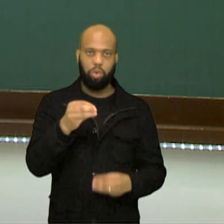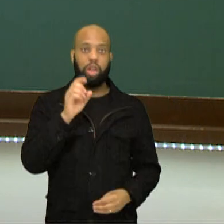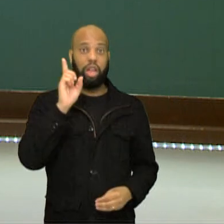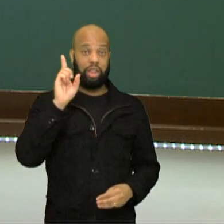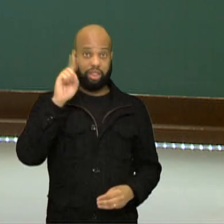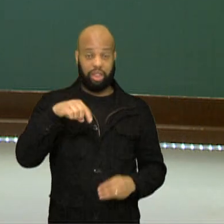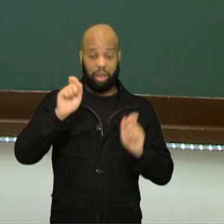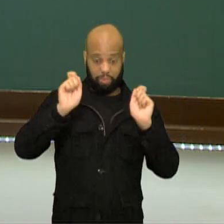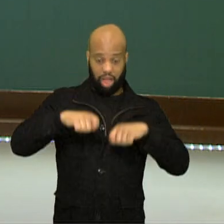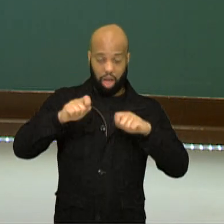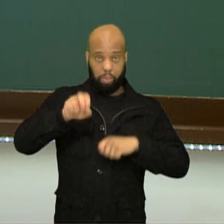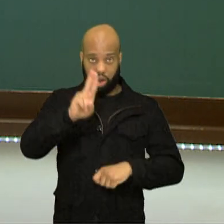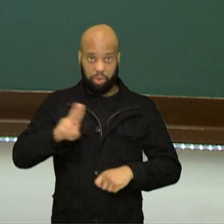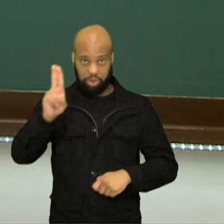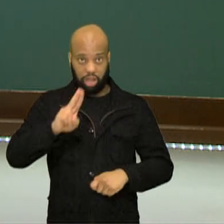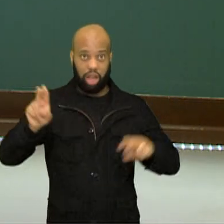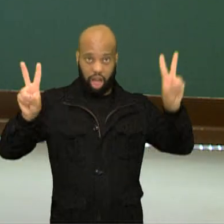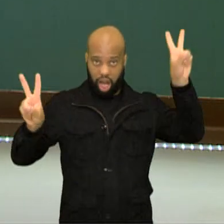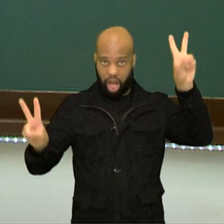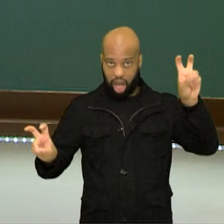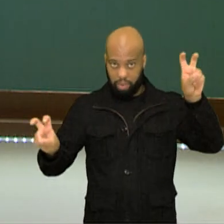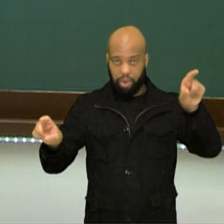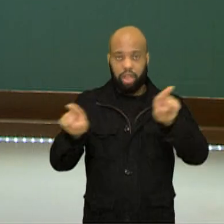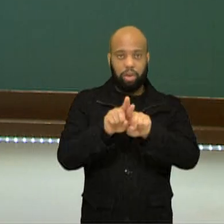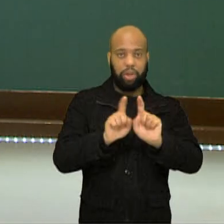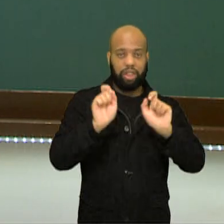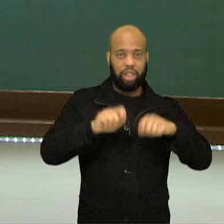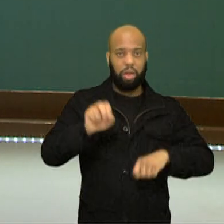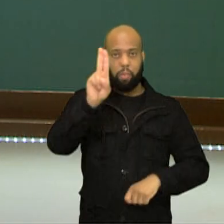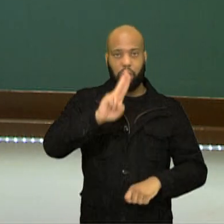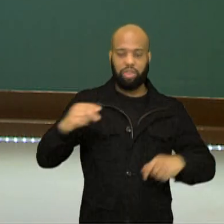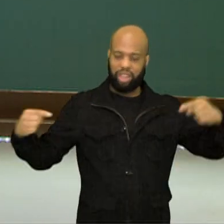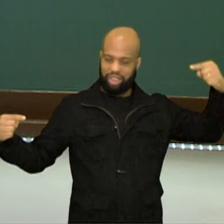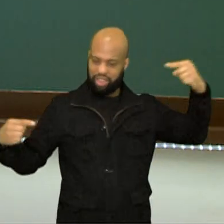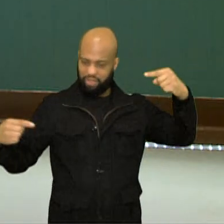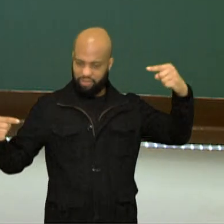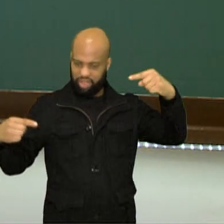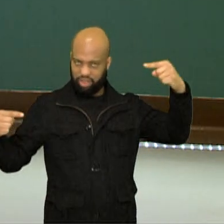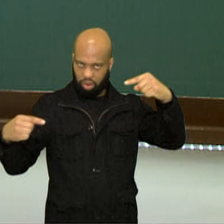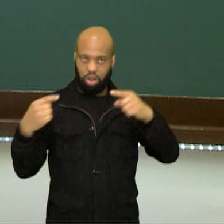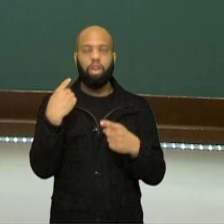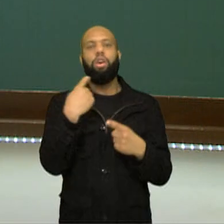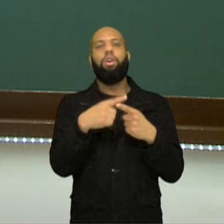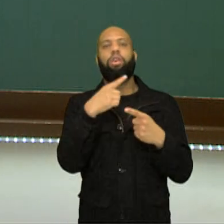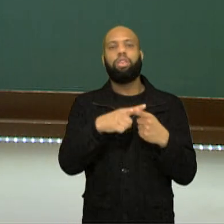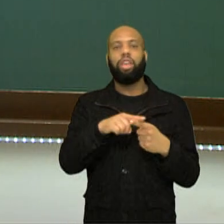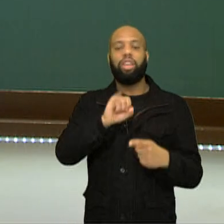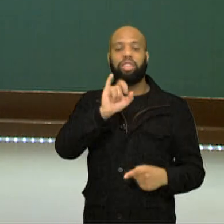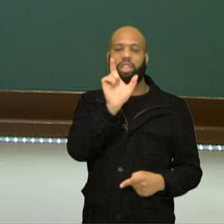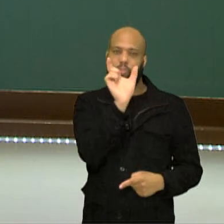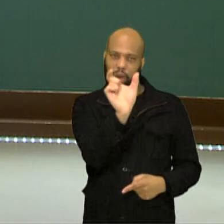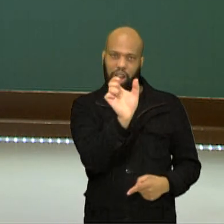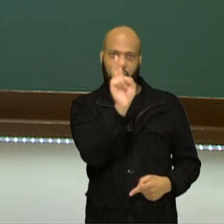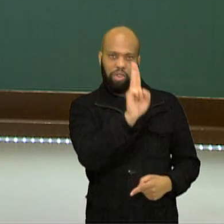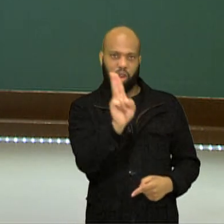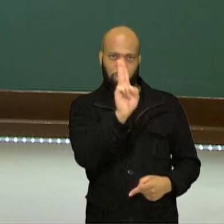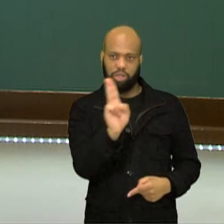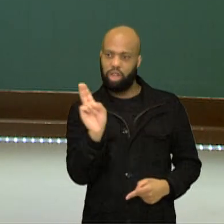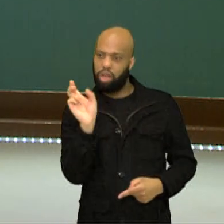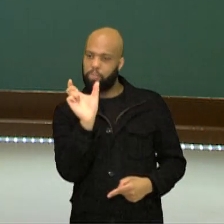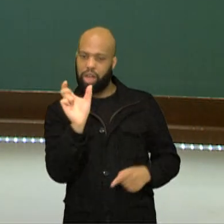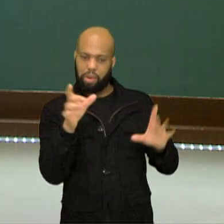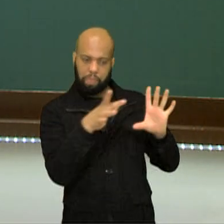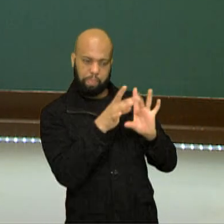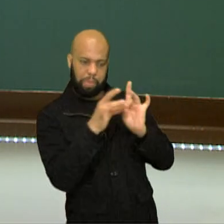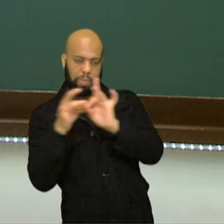né? E, finalmente, a concordância verbal e o uso de conectivos são muito importantes para a escrita de uma